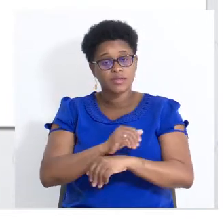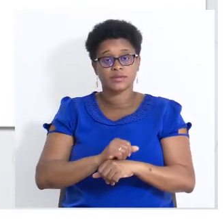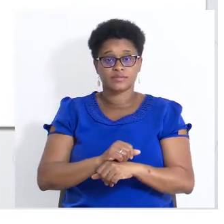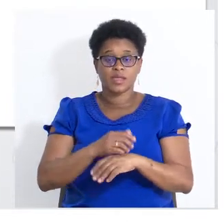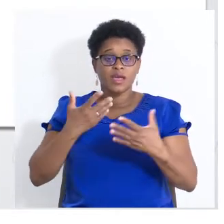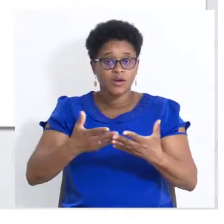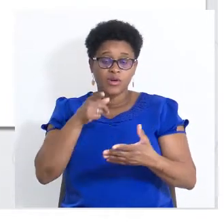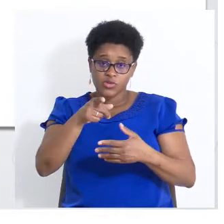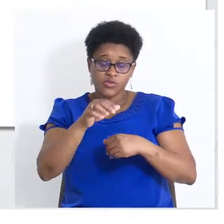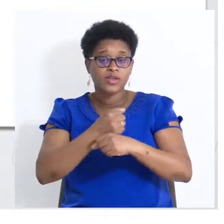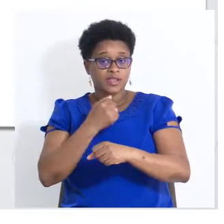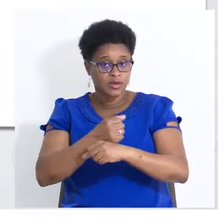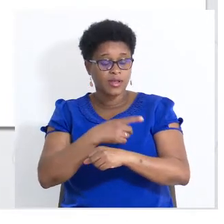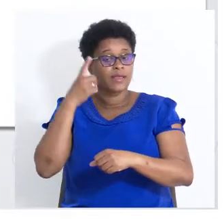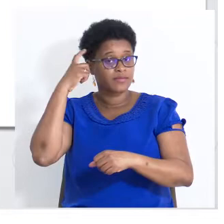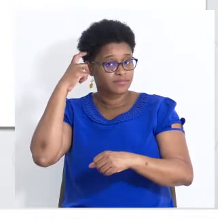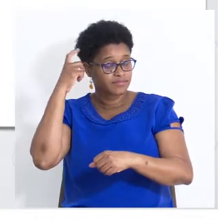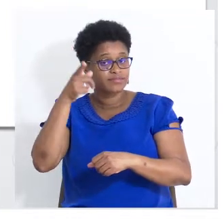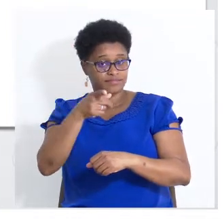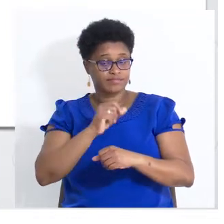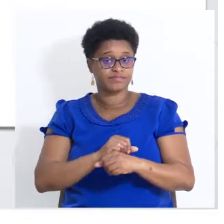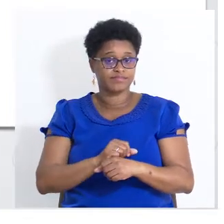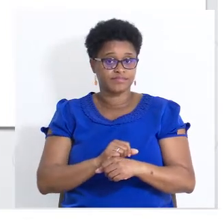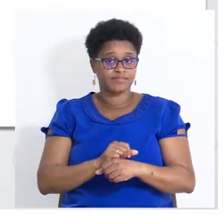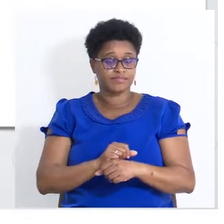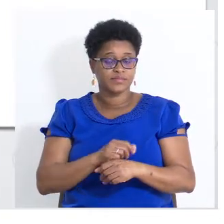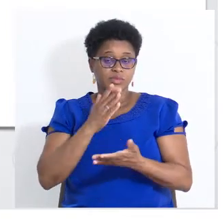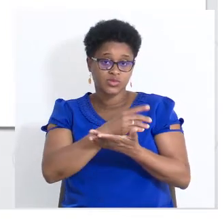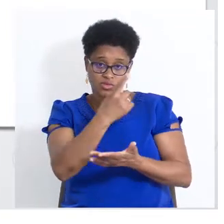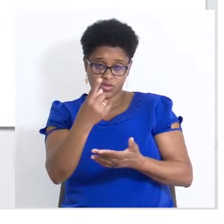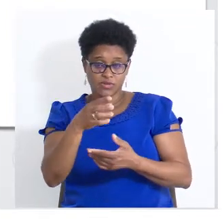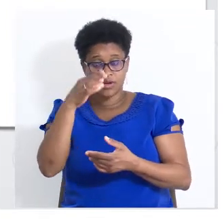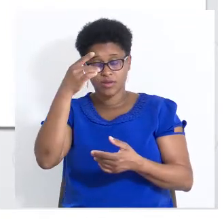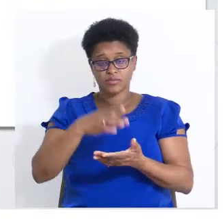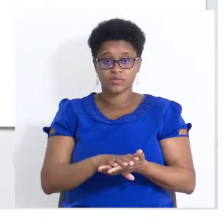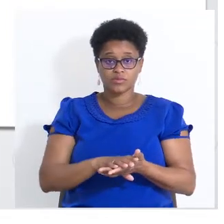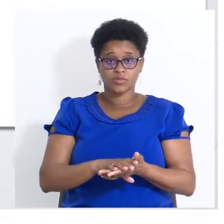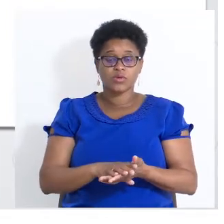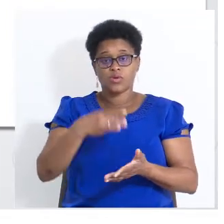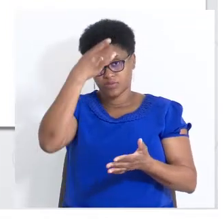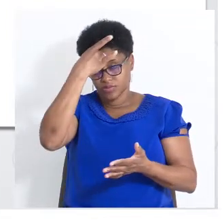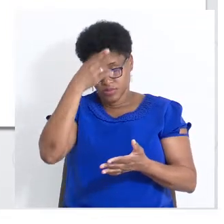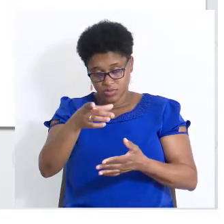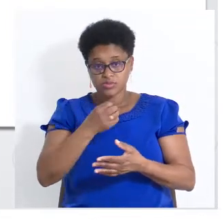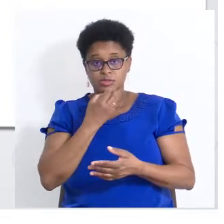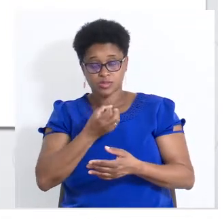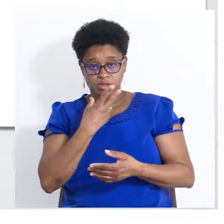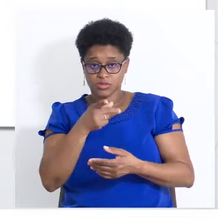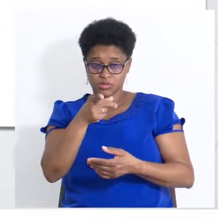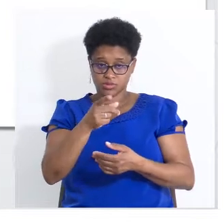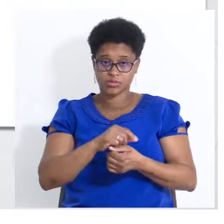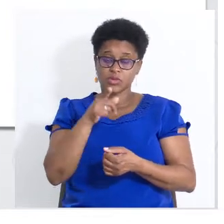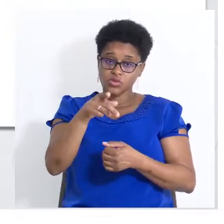publicidade. Agora vais agir com a tua própria mente, vais opinar sobre o slogan e os